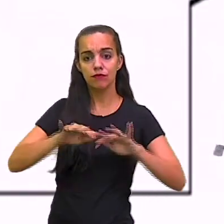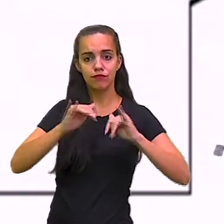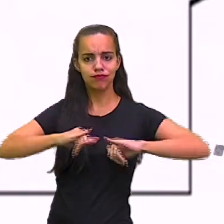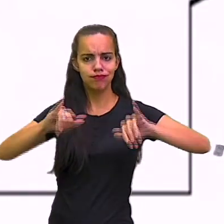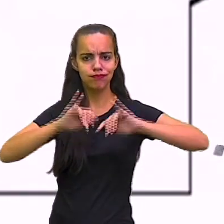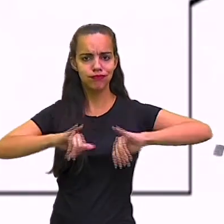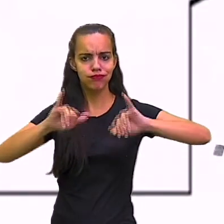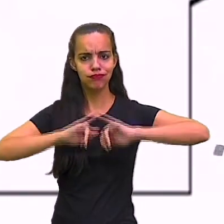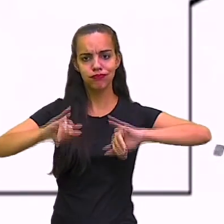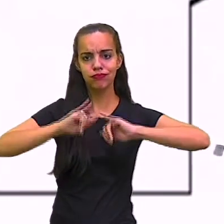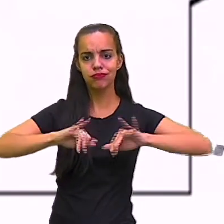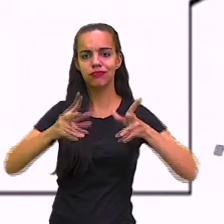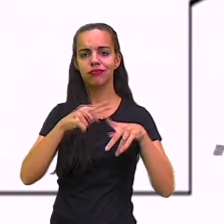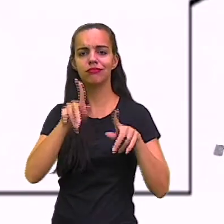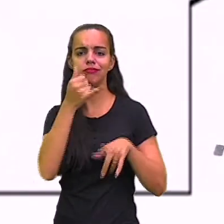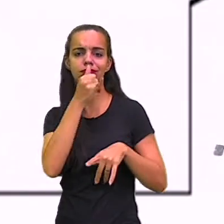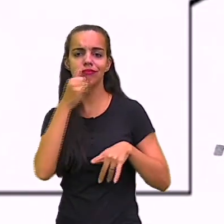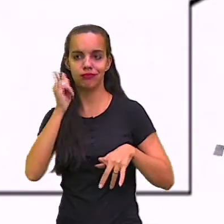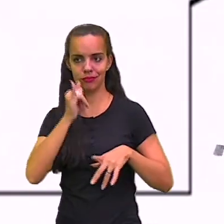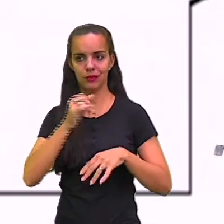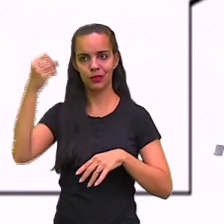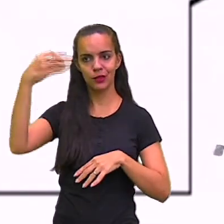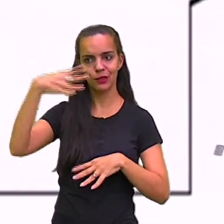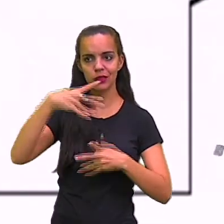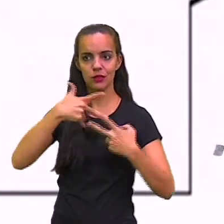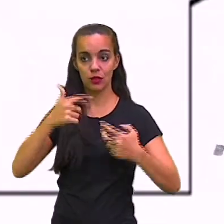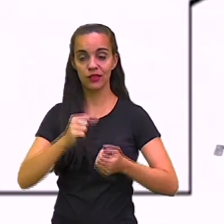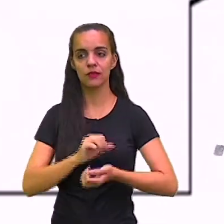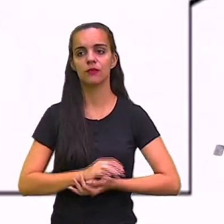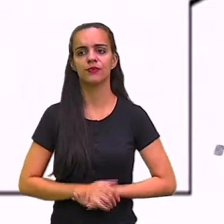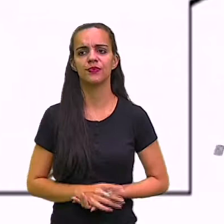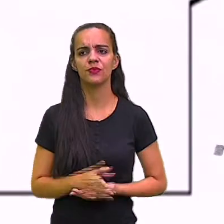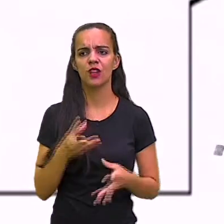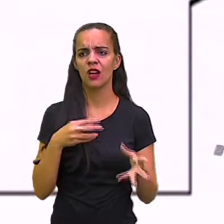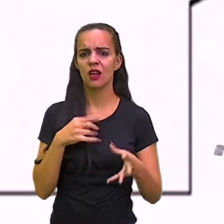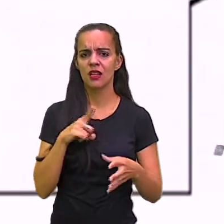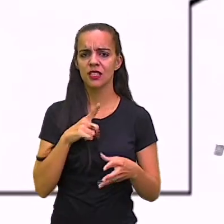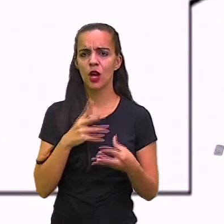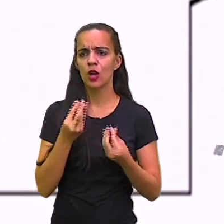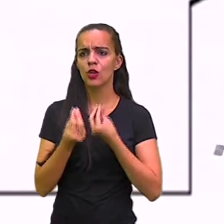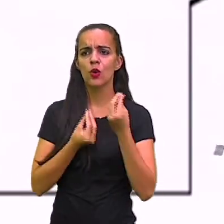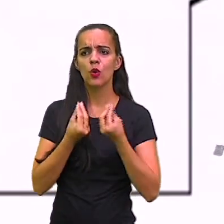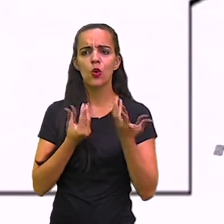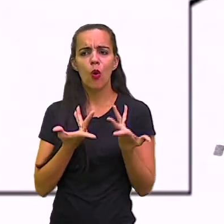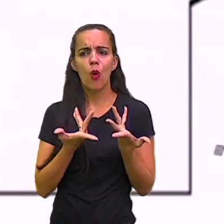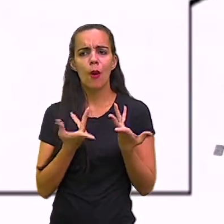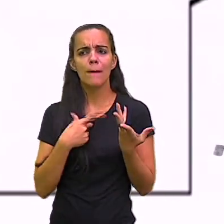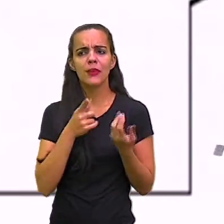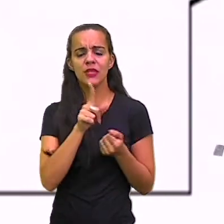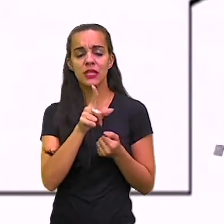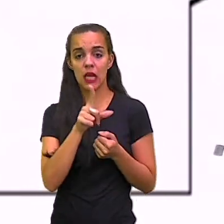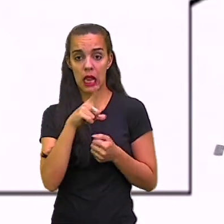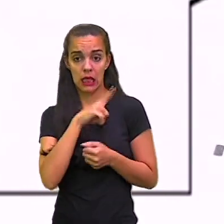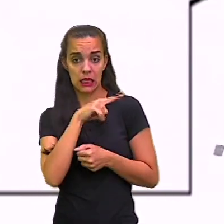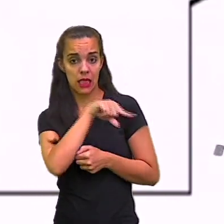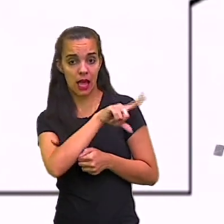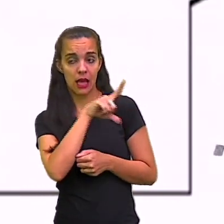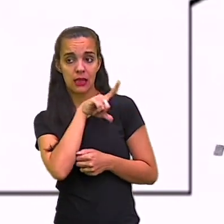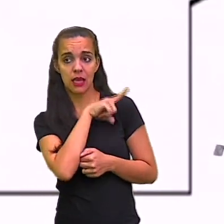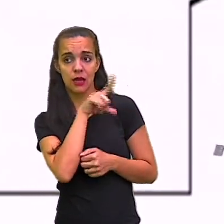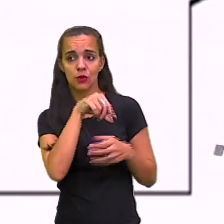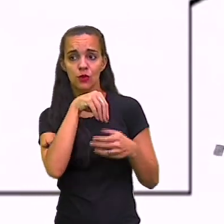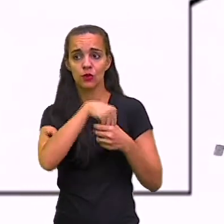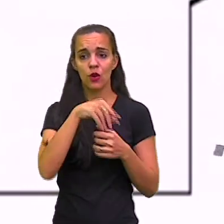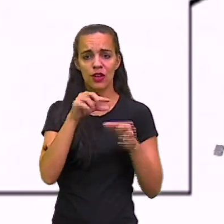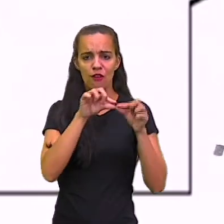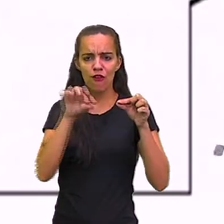elétrica em residências indústrias conectamos diversos dispositivos elétricos por meio